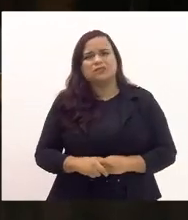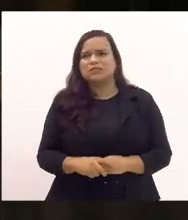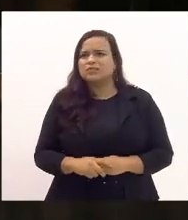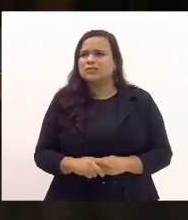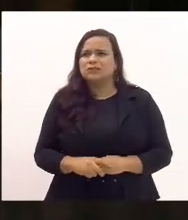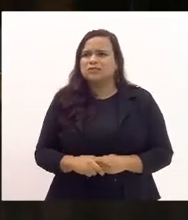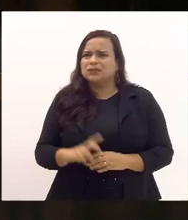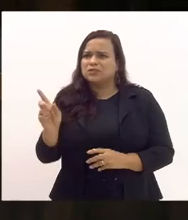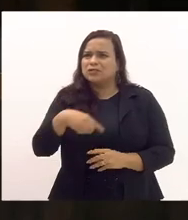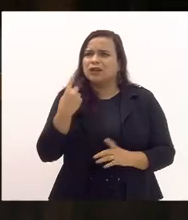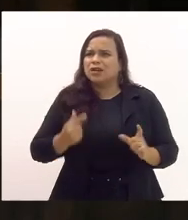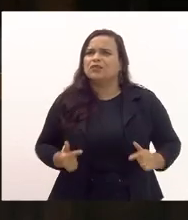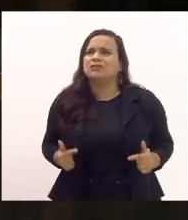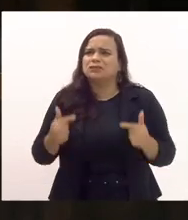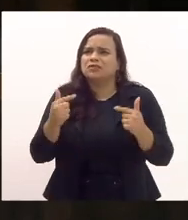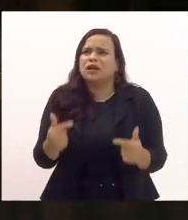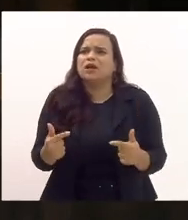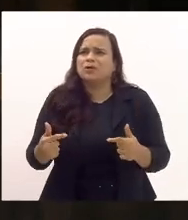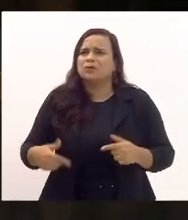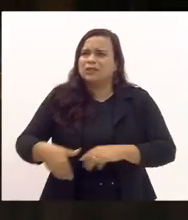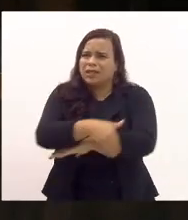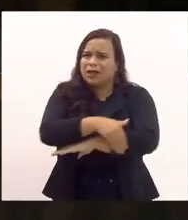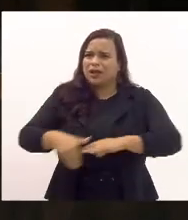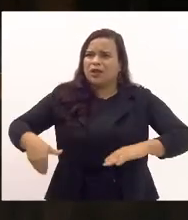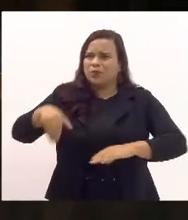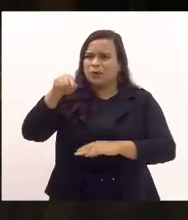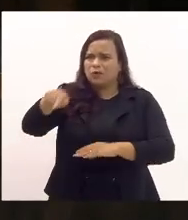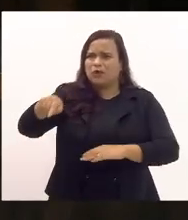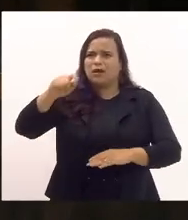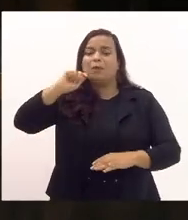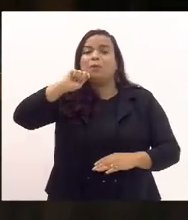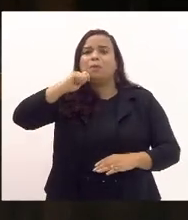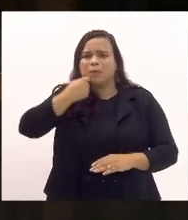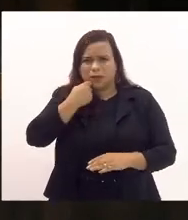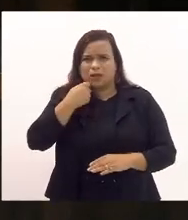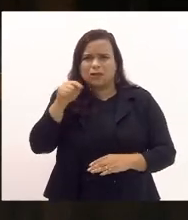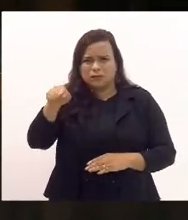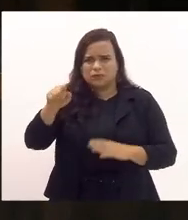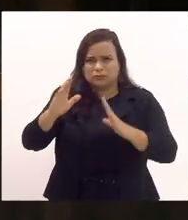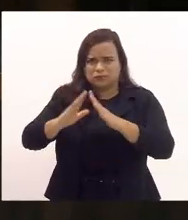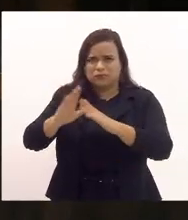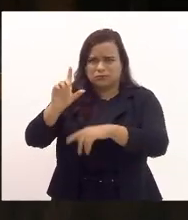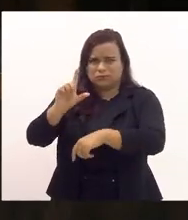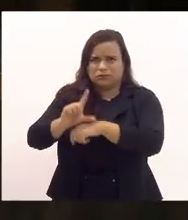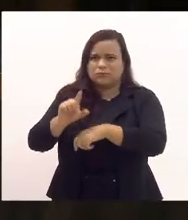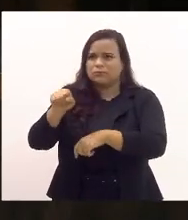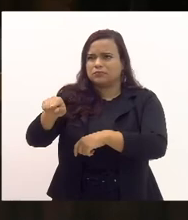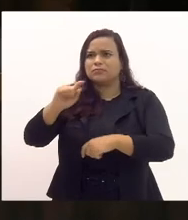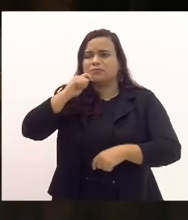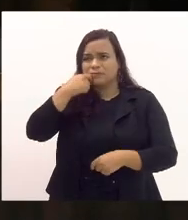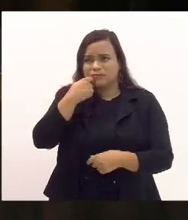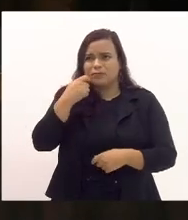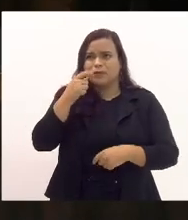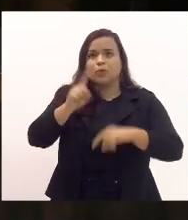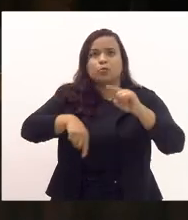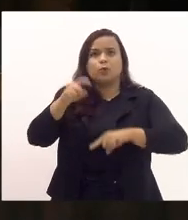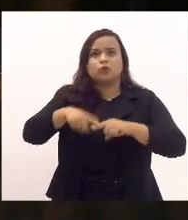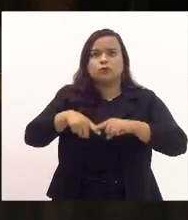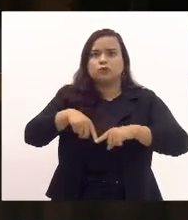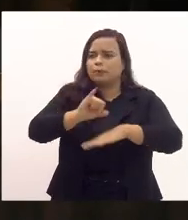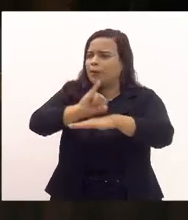é o que a gente faria na rua que essa padaria fosse instalada porque os produtos ficam expostos na